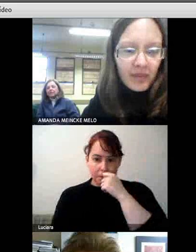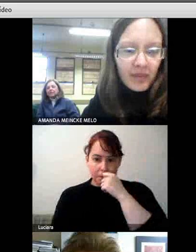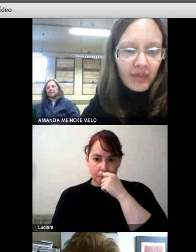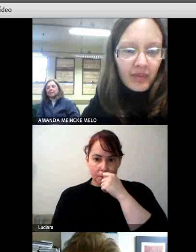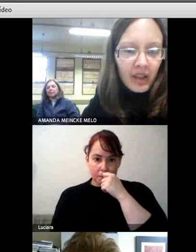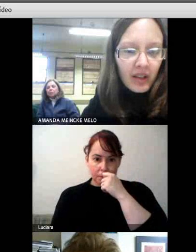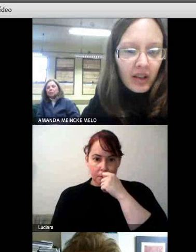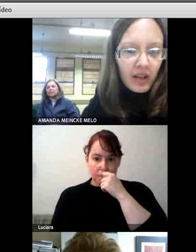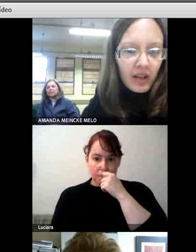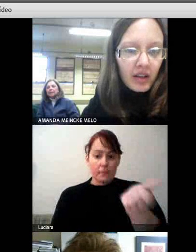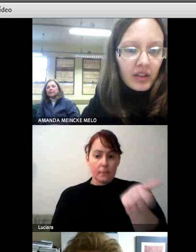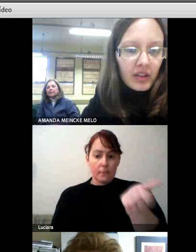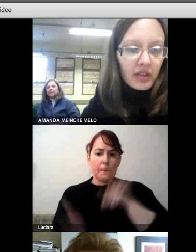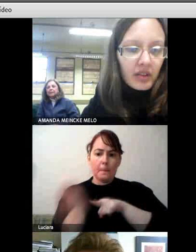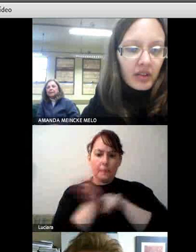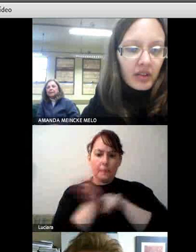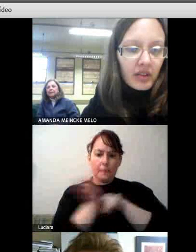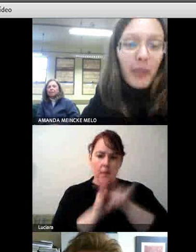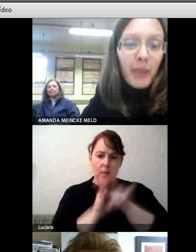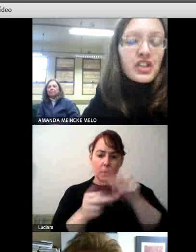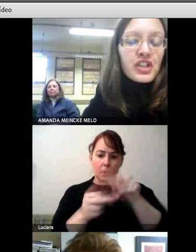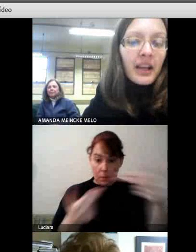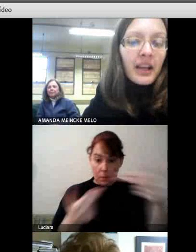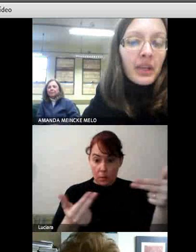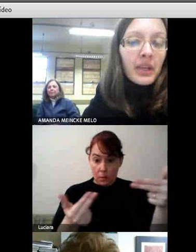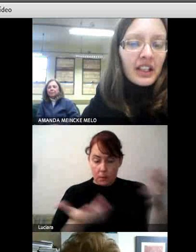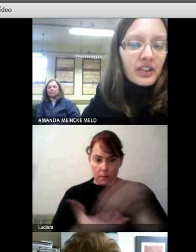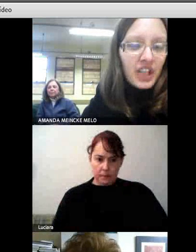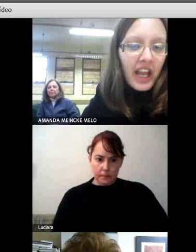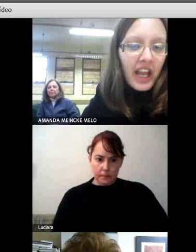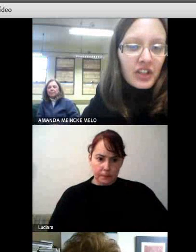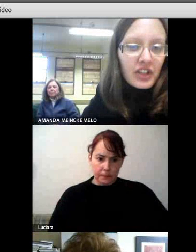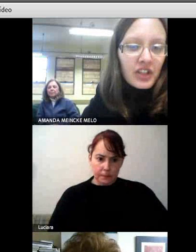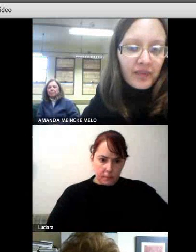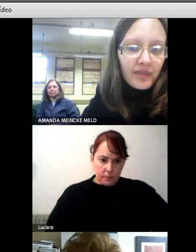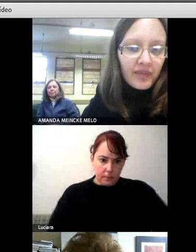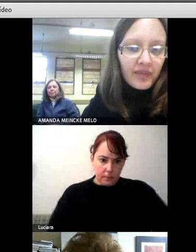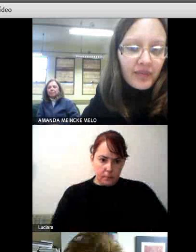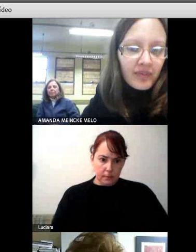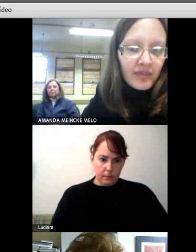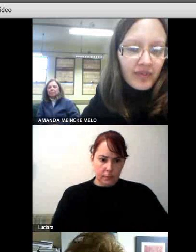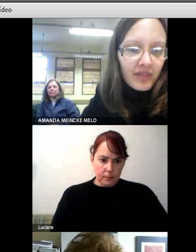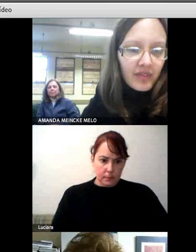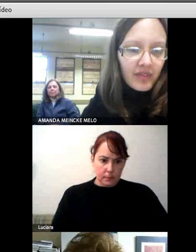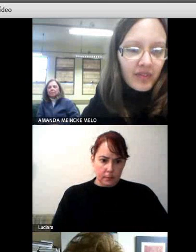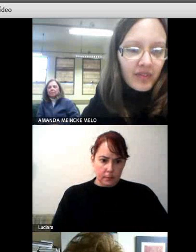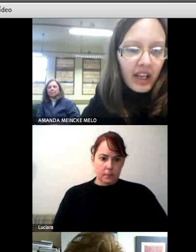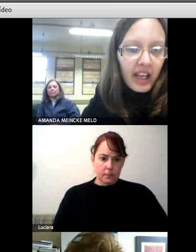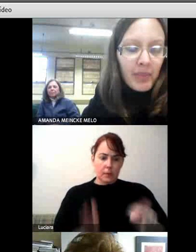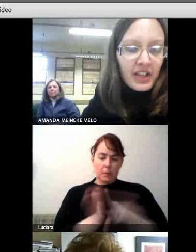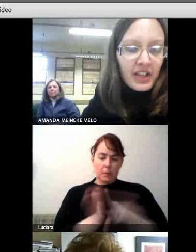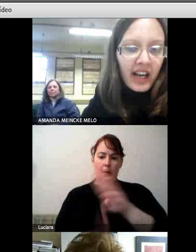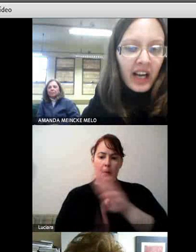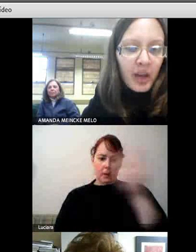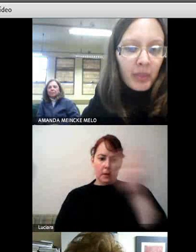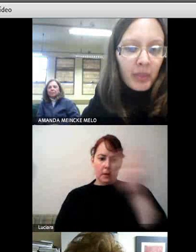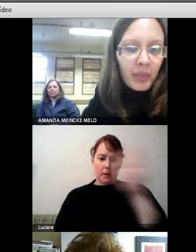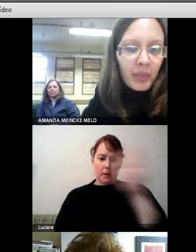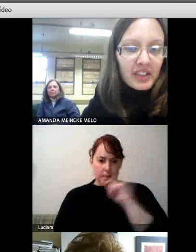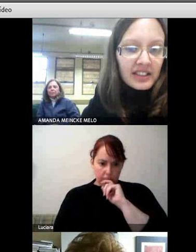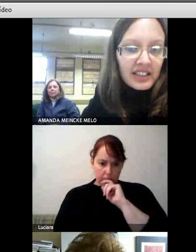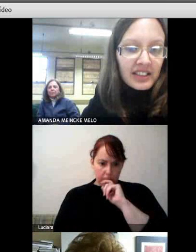geral. Então a gente tem que NT Bagé, ela mandou ali no chat. Continuamente. Em Bagé acabo de